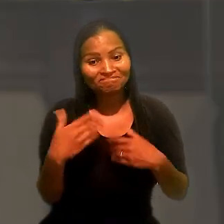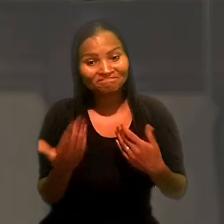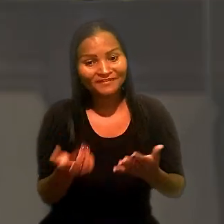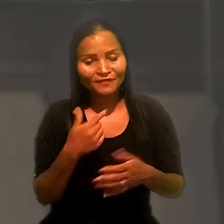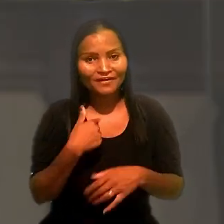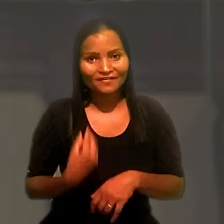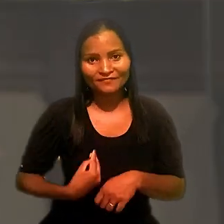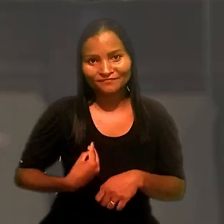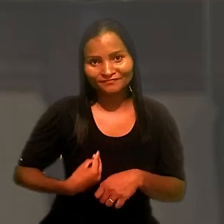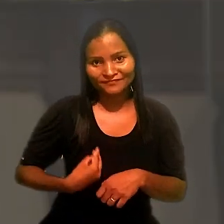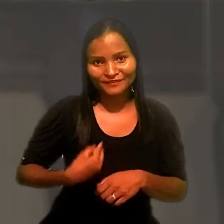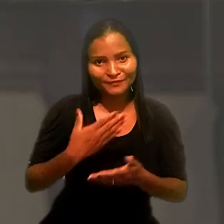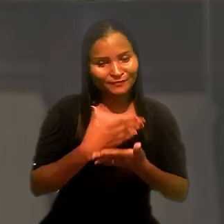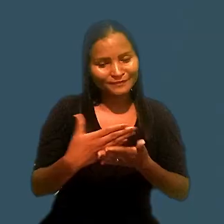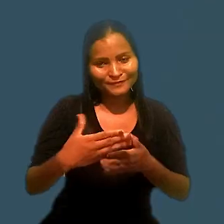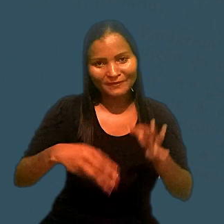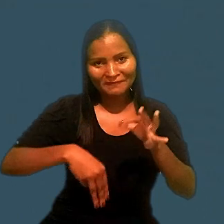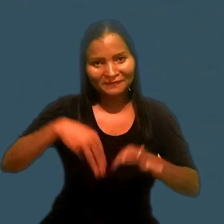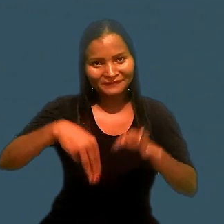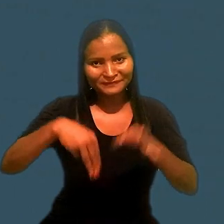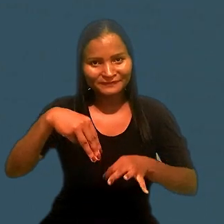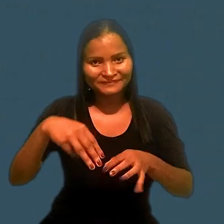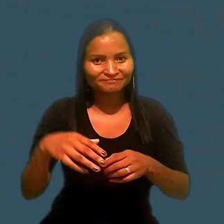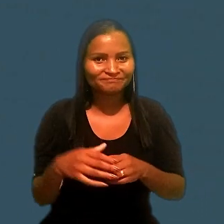levou à magistratura.